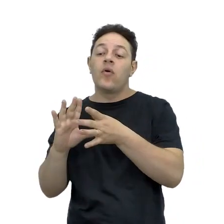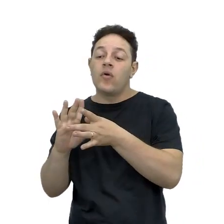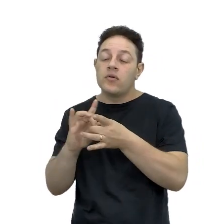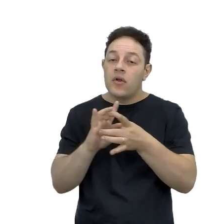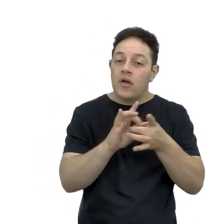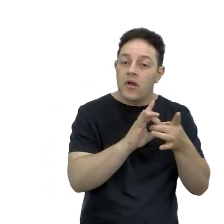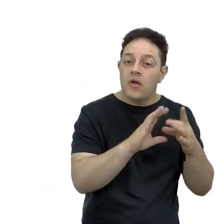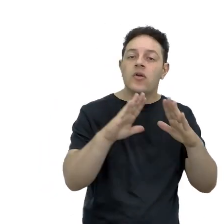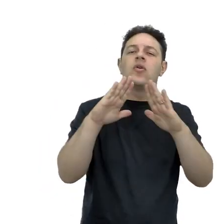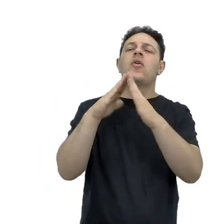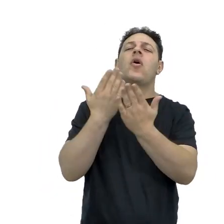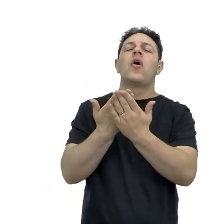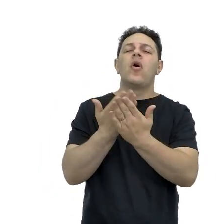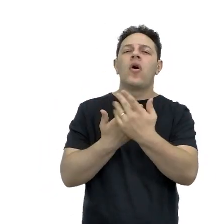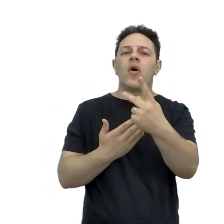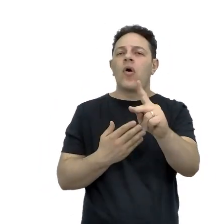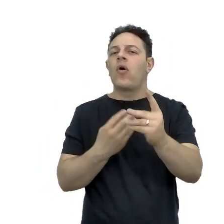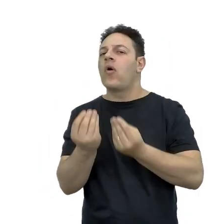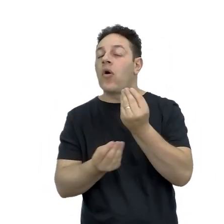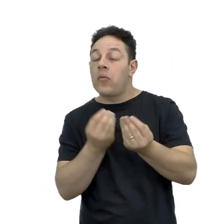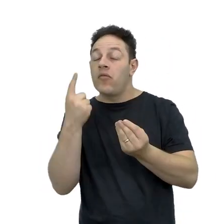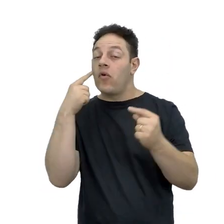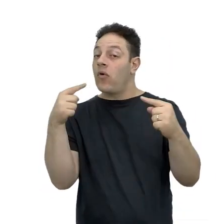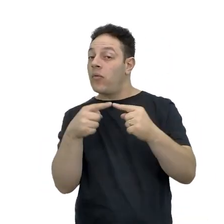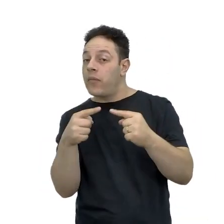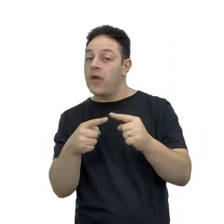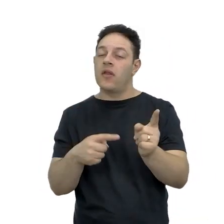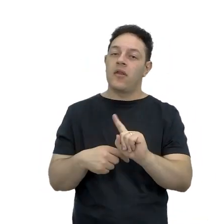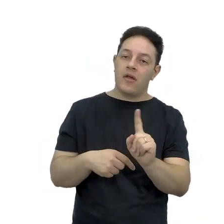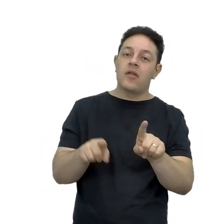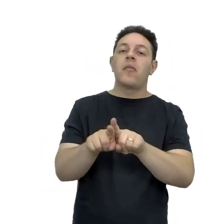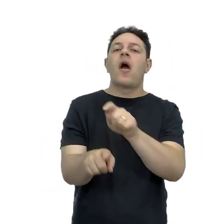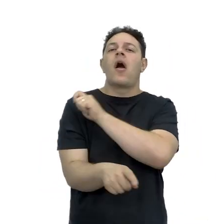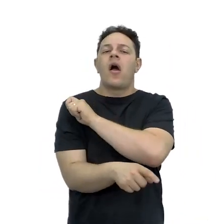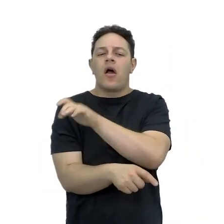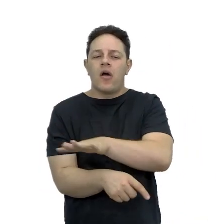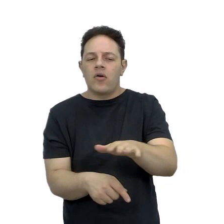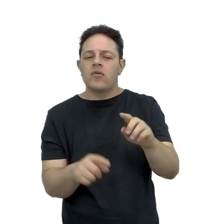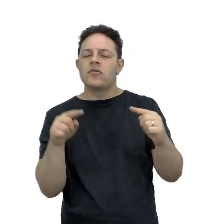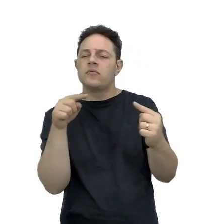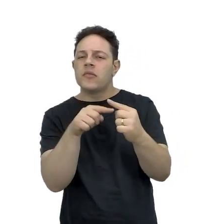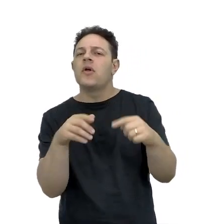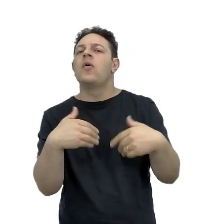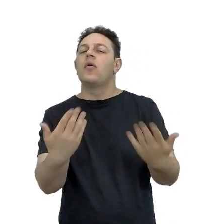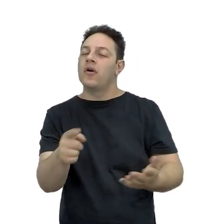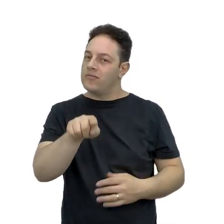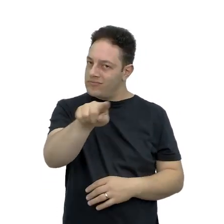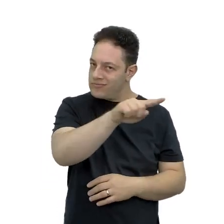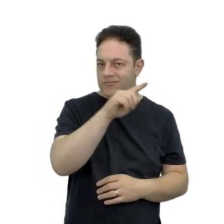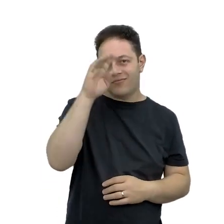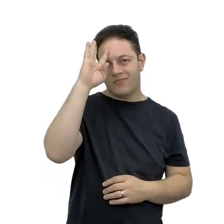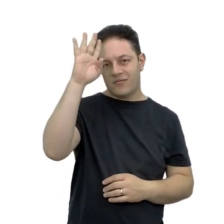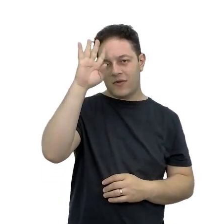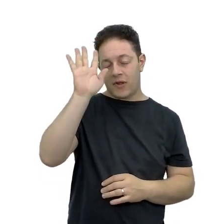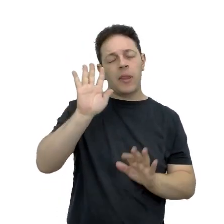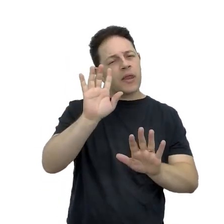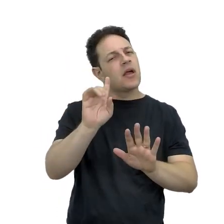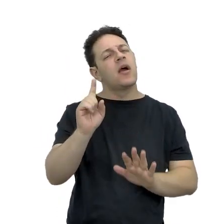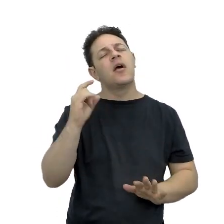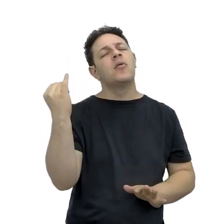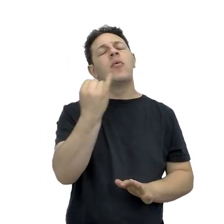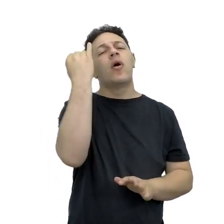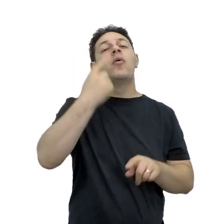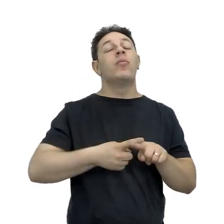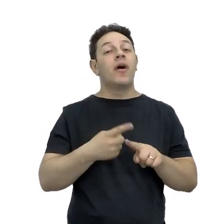da sua escola e dos seus estudantes. Isso é muito importante porque só nós sabemos o que a